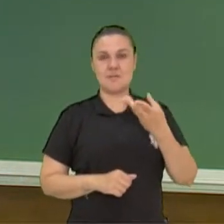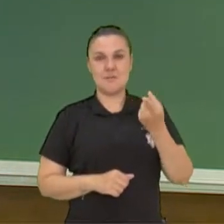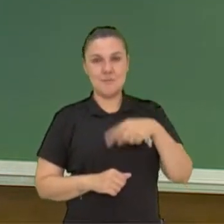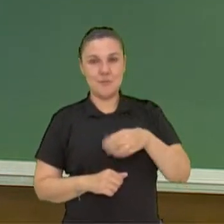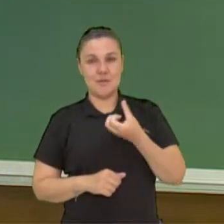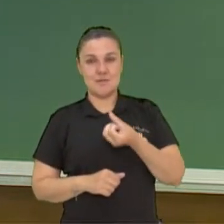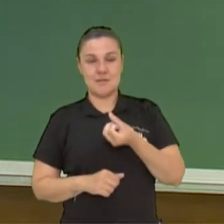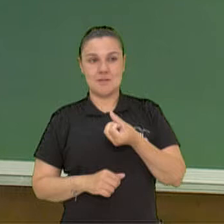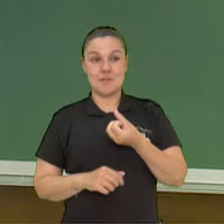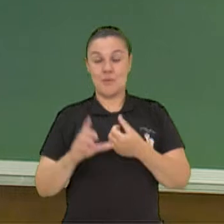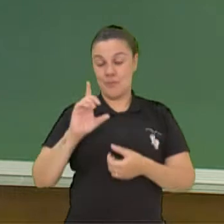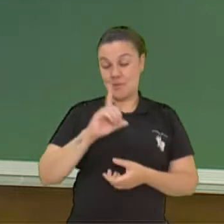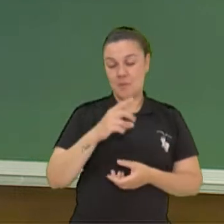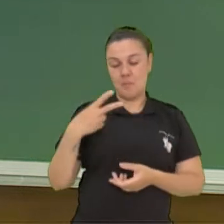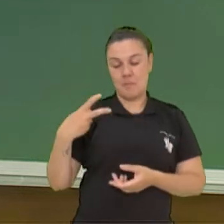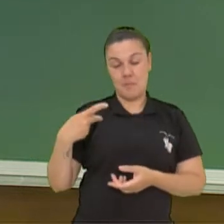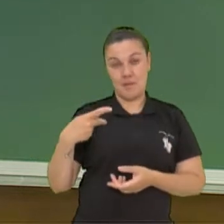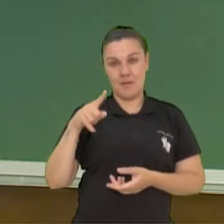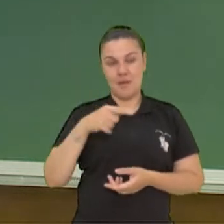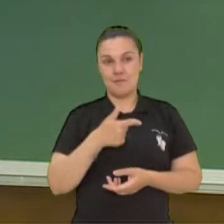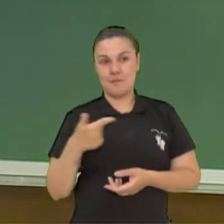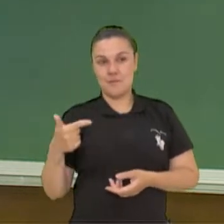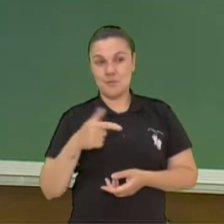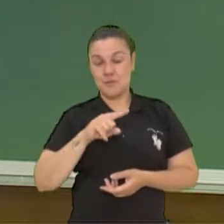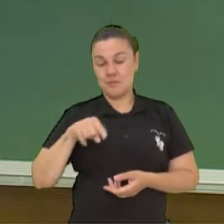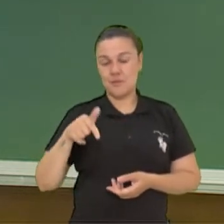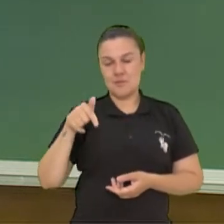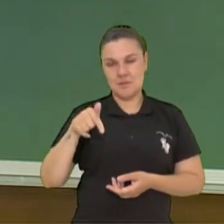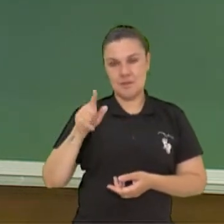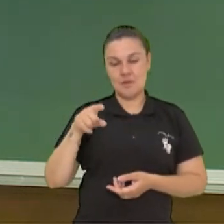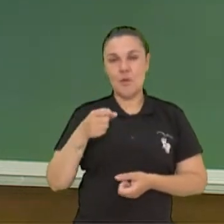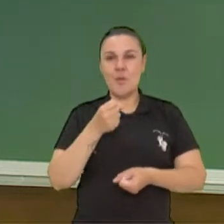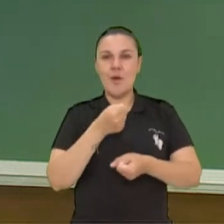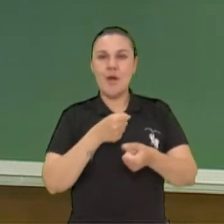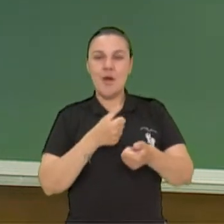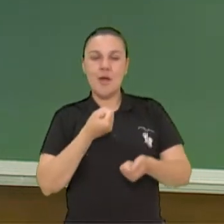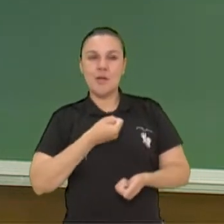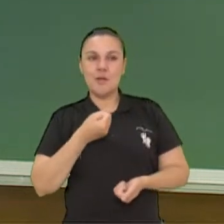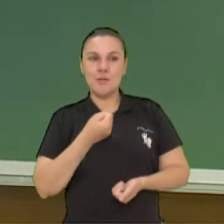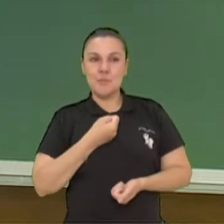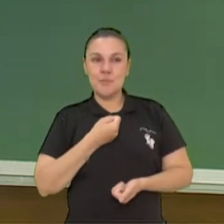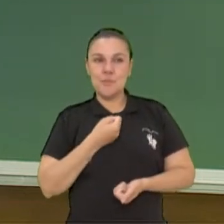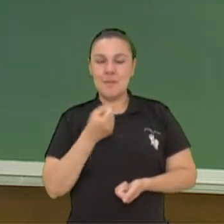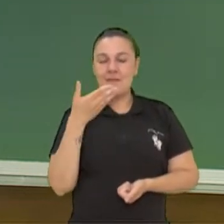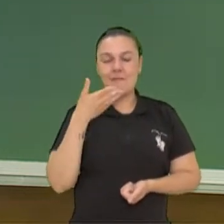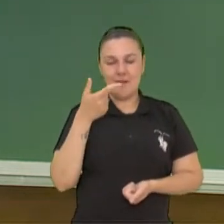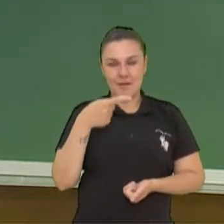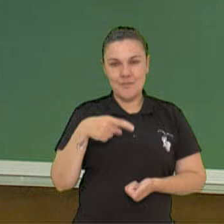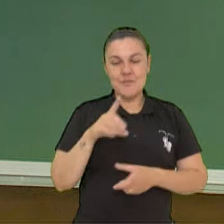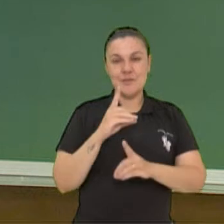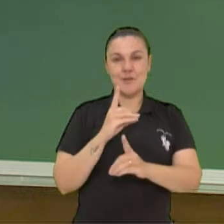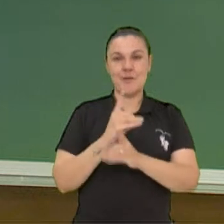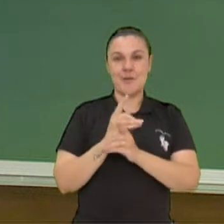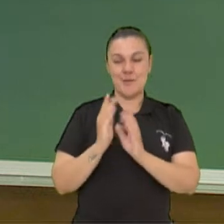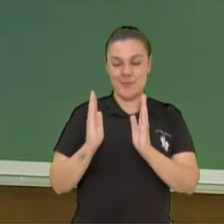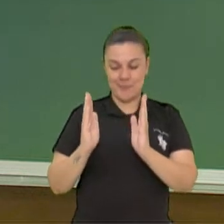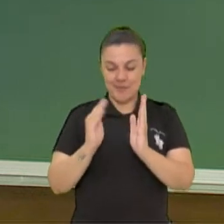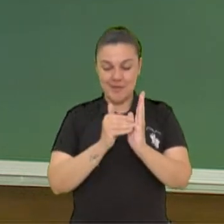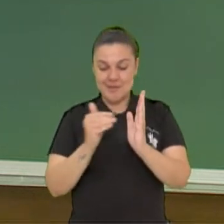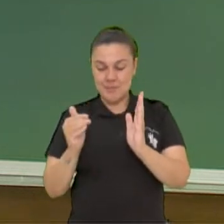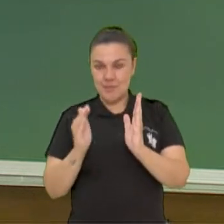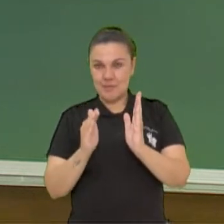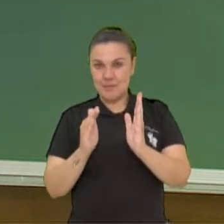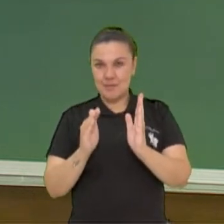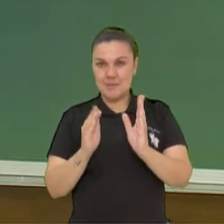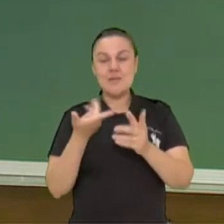3,6 a variância. A raiz quadrada de 3,6 é 1,9, logo o desvio padrão é 1,9. O